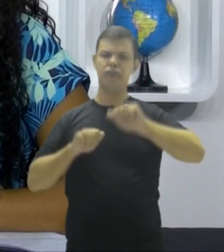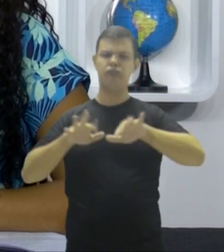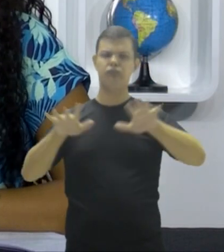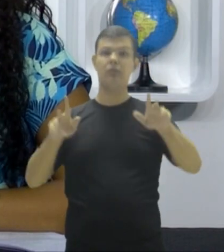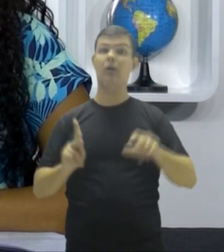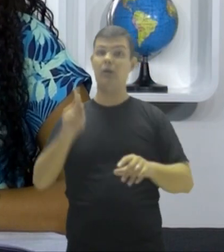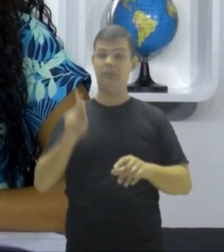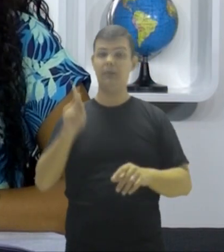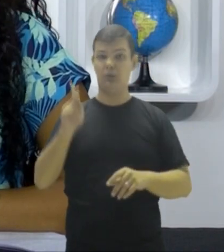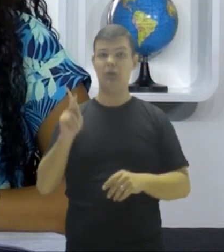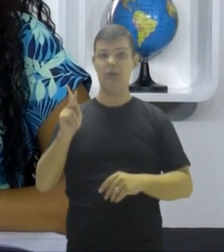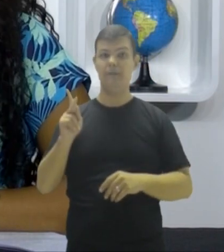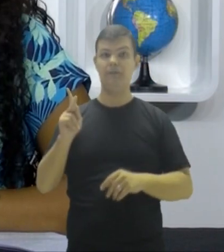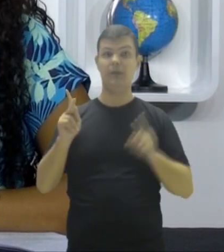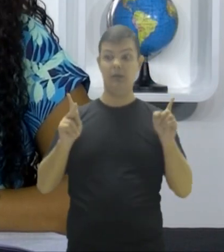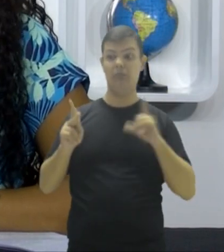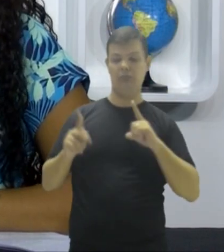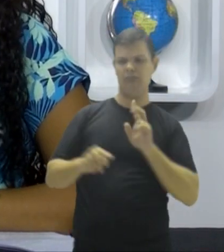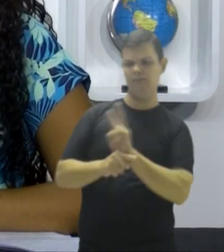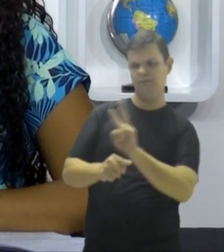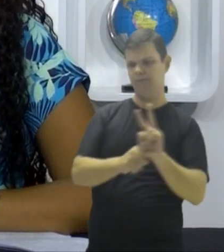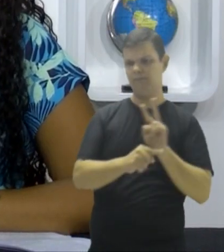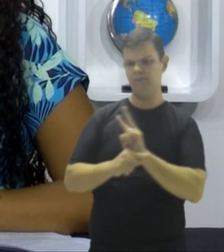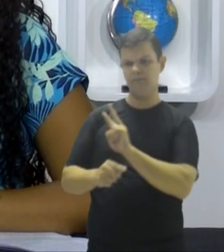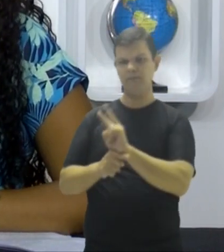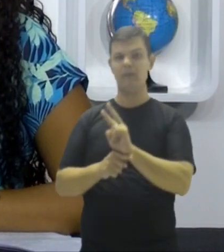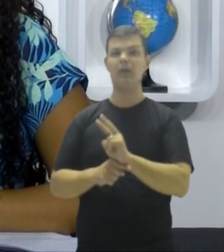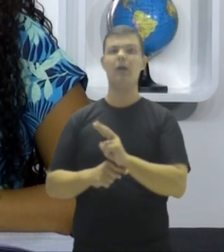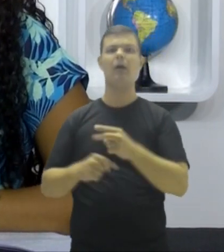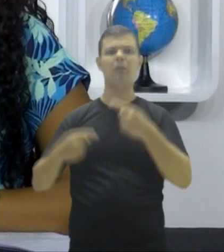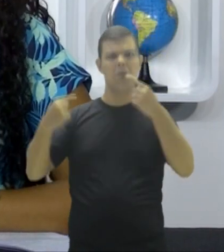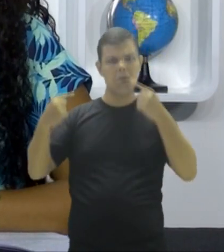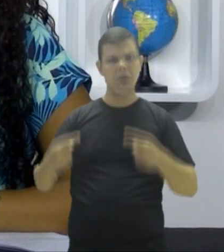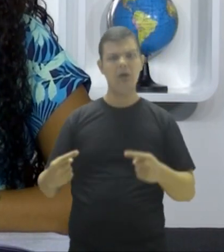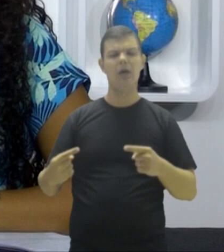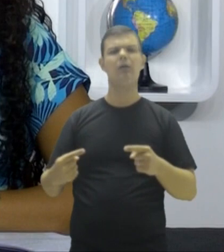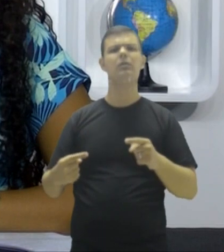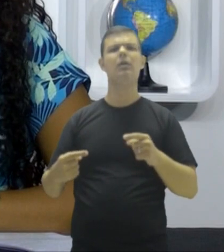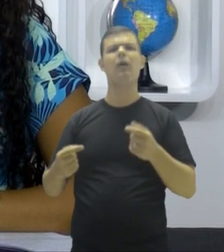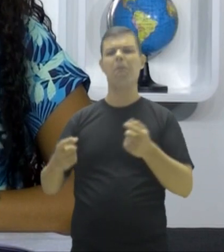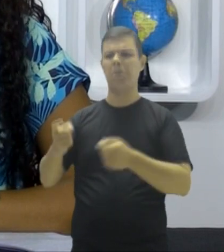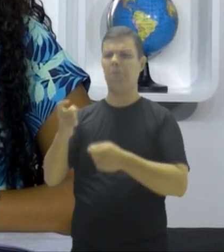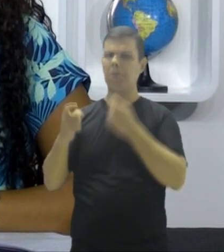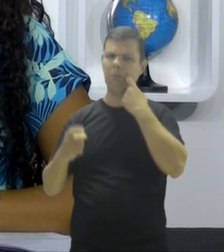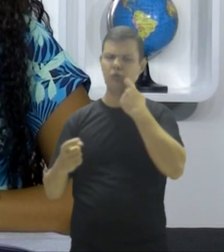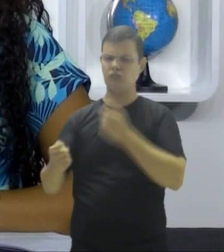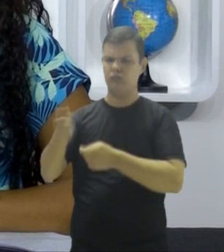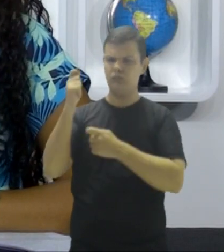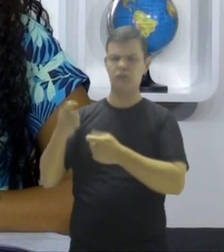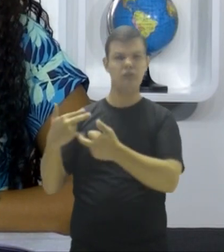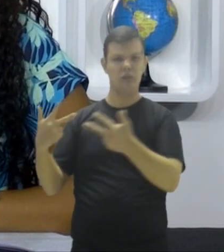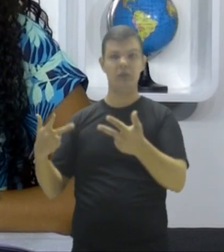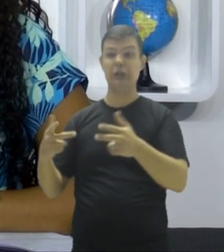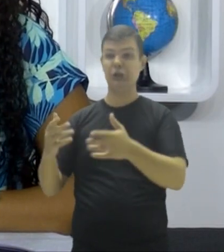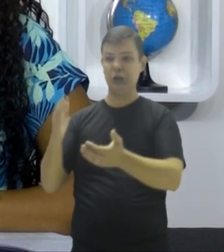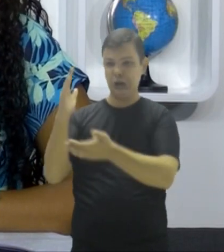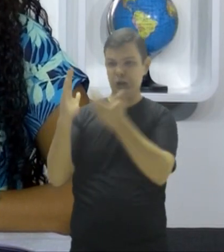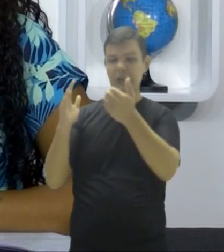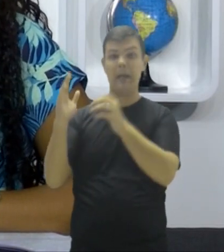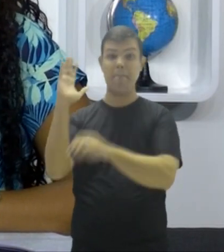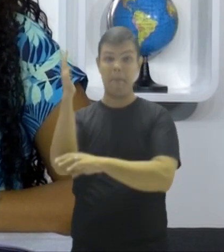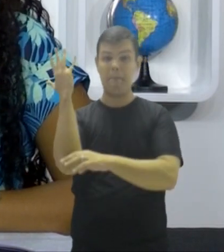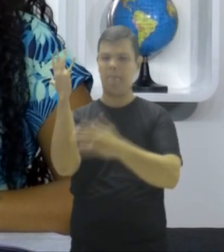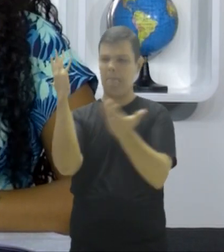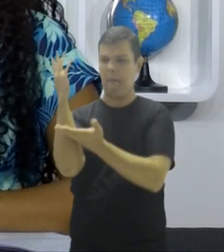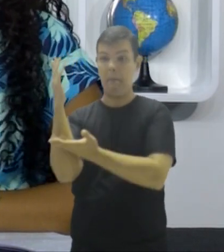de petróleo. E são os órgãos de fiscalização, que combatem principalmente aqui a questão da pesca ilegal, a questão da extração da madeira,